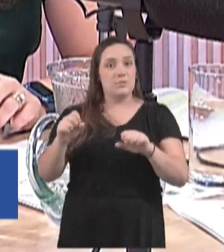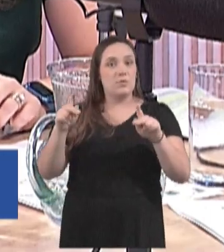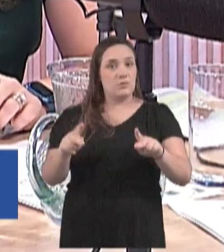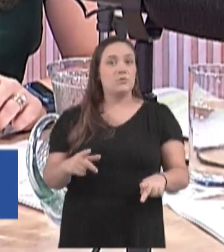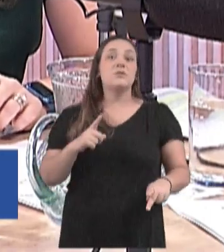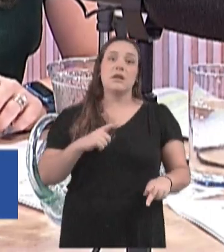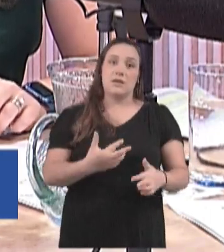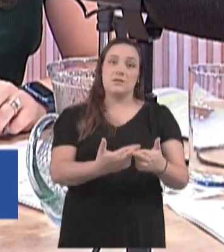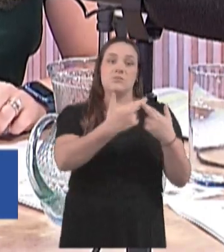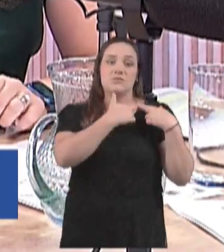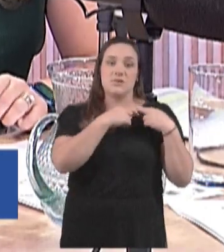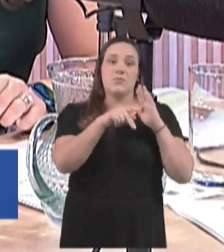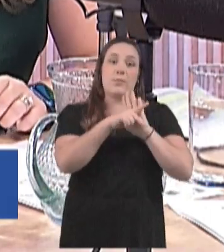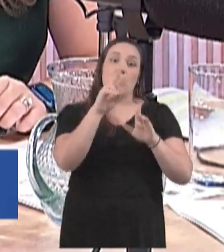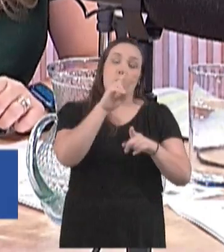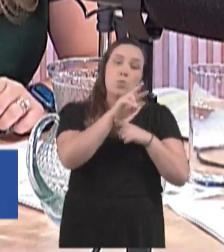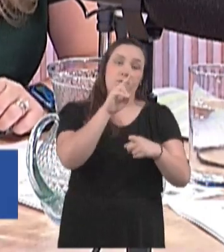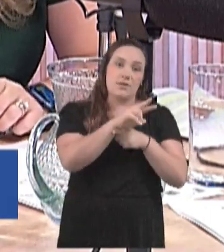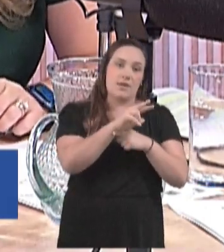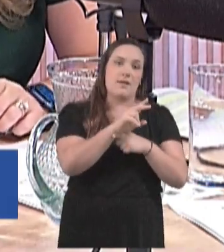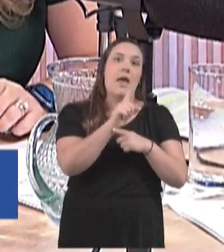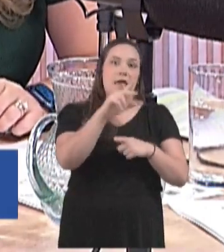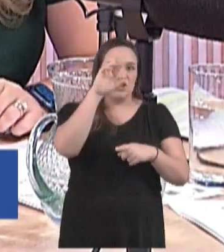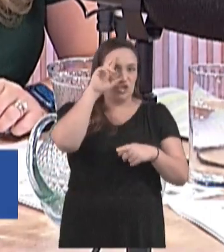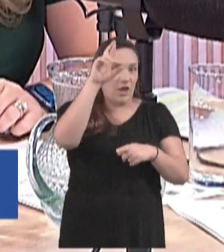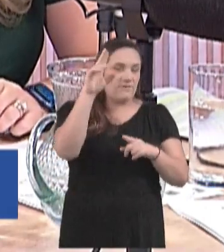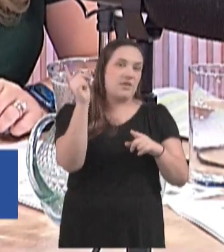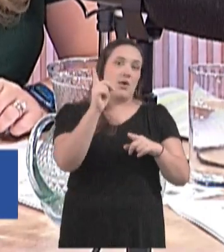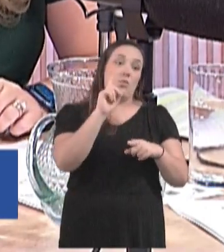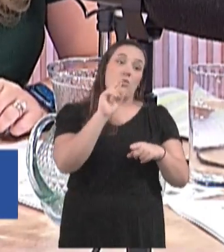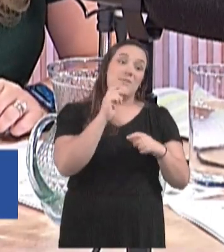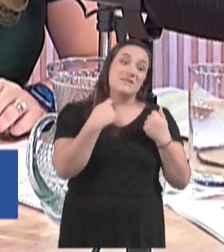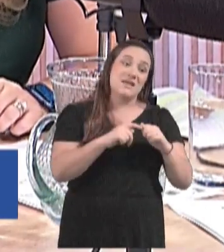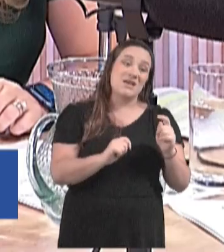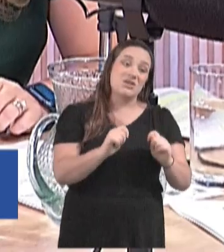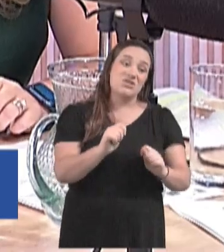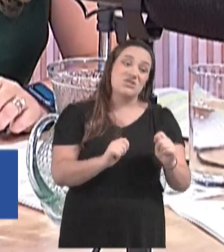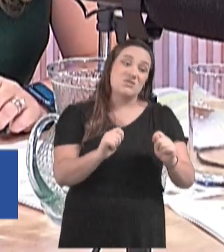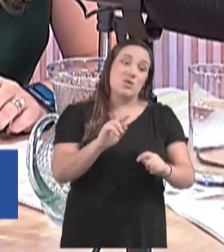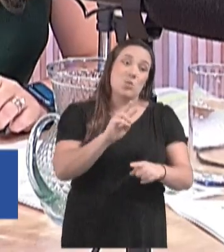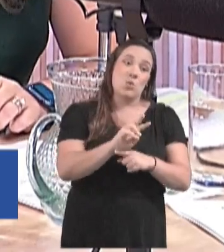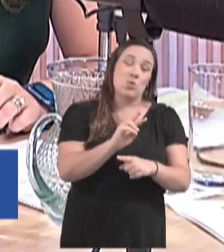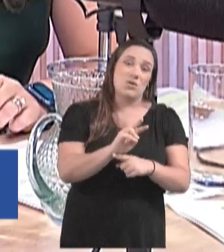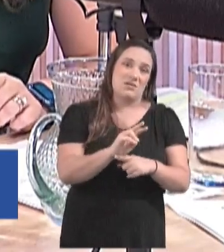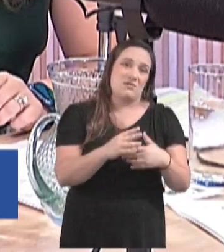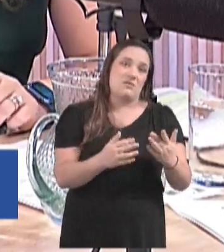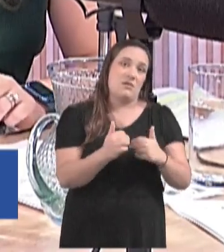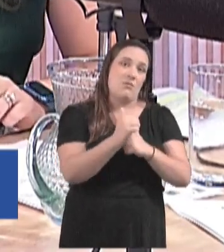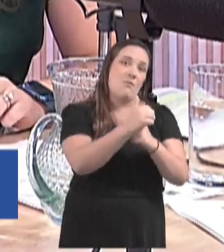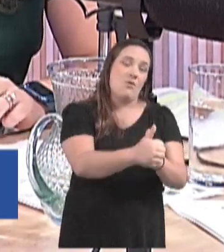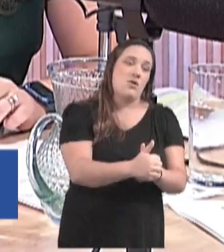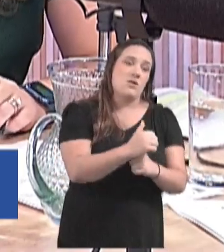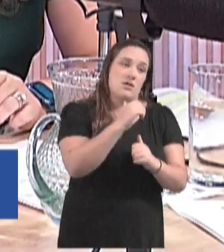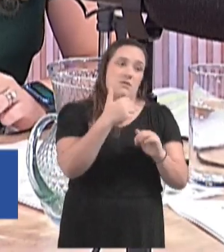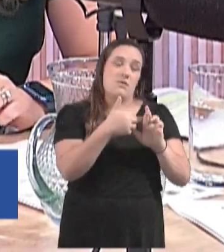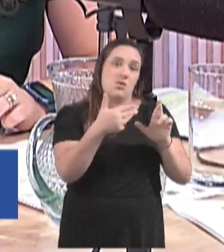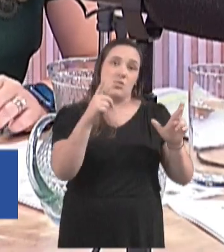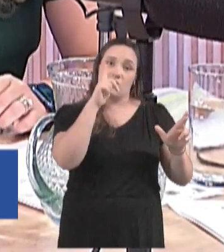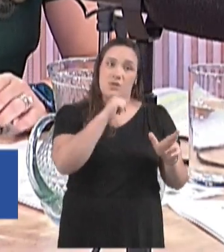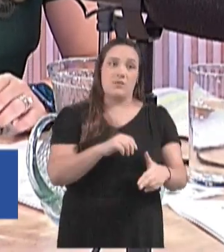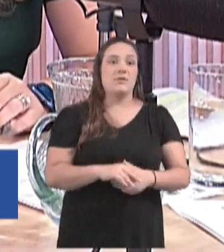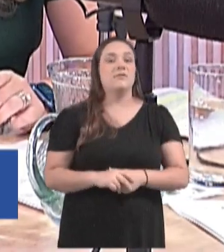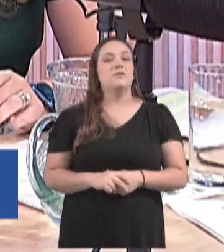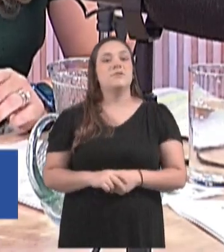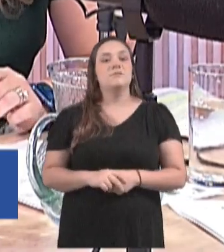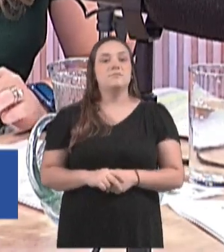recursos hídricos. Não quer dizer que o poder público é dono dos recursos hídricos. O poder público ele administra ela e faz a gerência de recursos